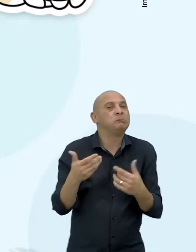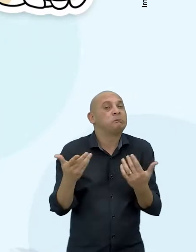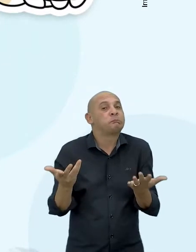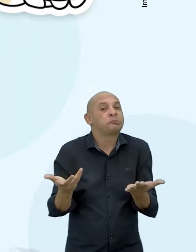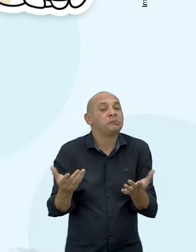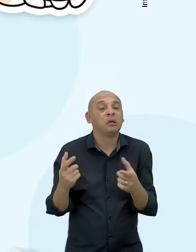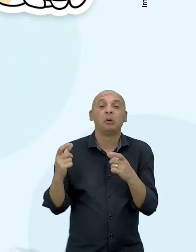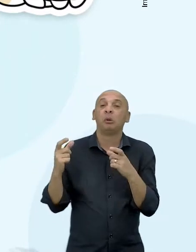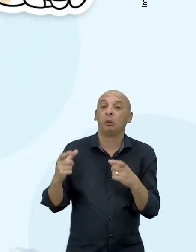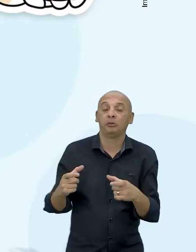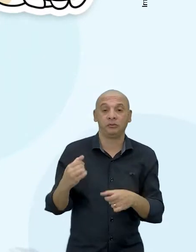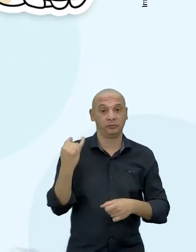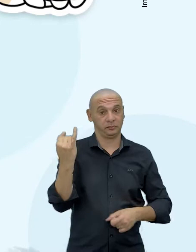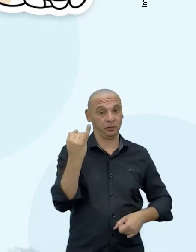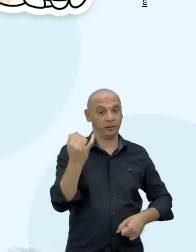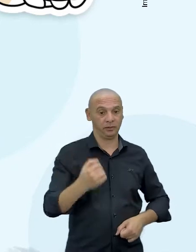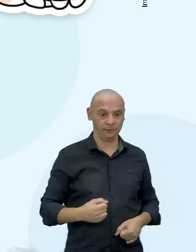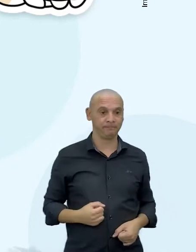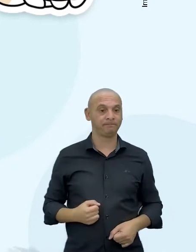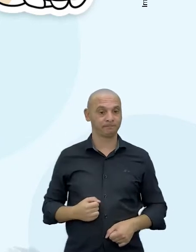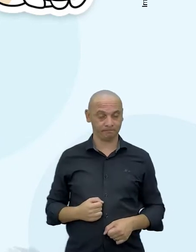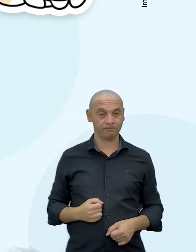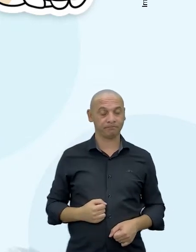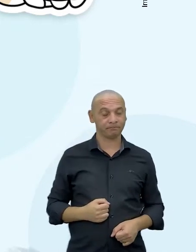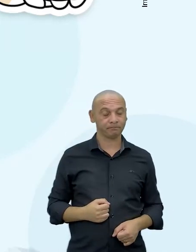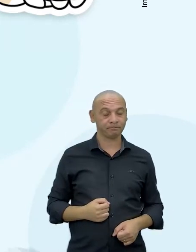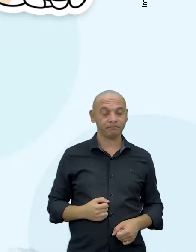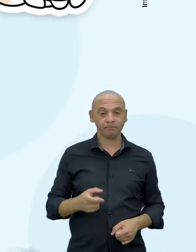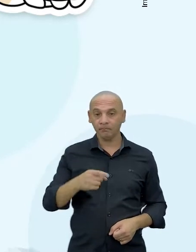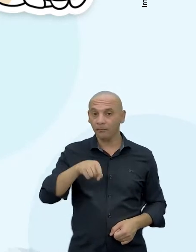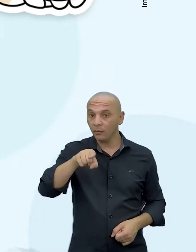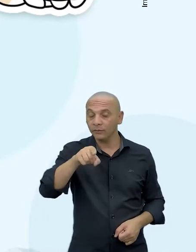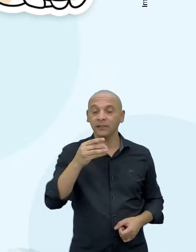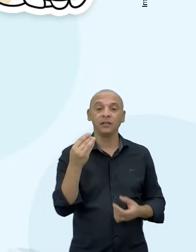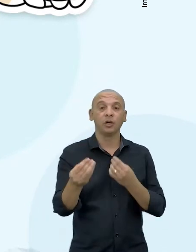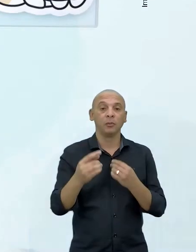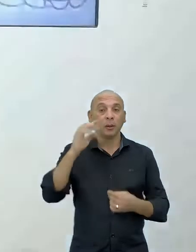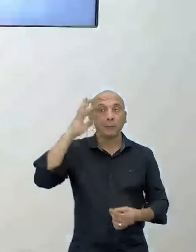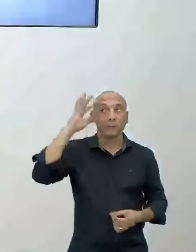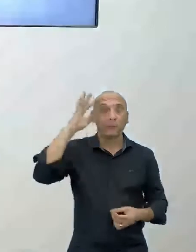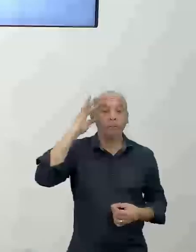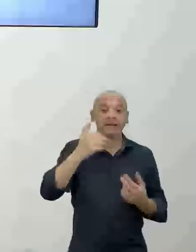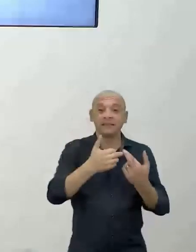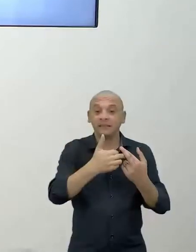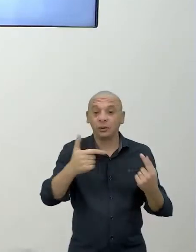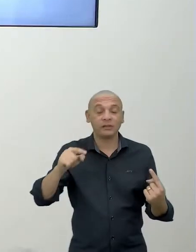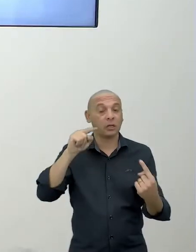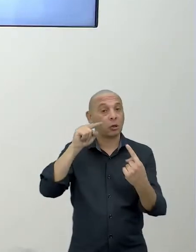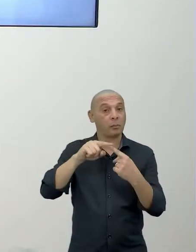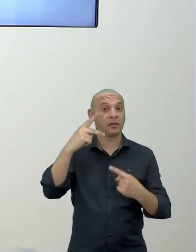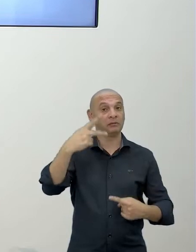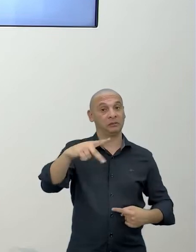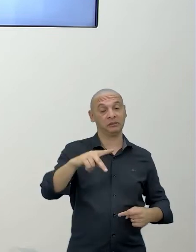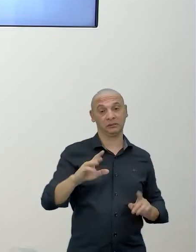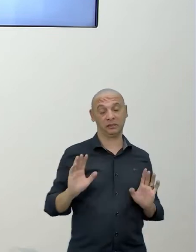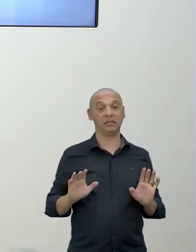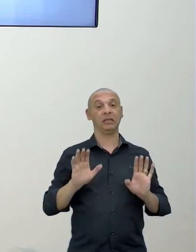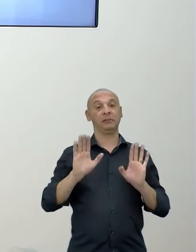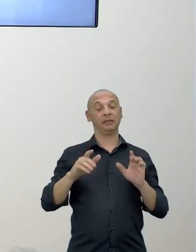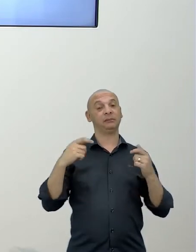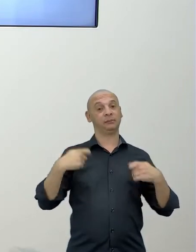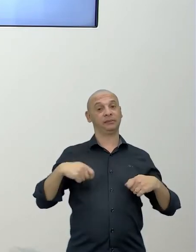falar sobre o estado? Você quer ver questões que têm a ver com o seu país? Então, esse onde é muito importante. No